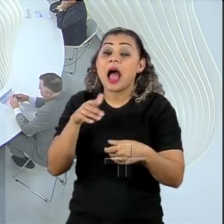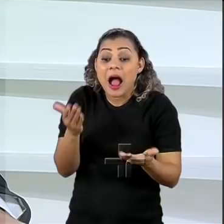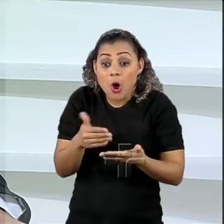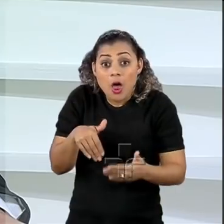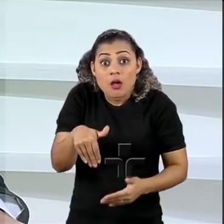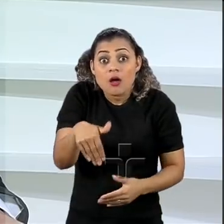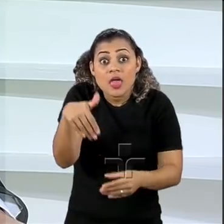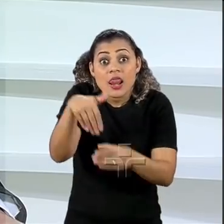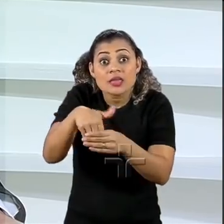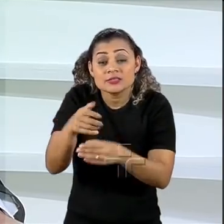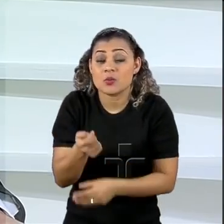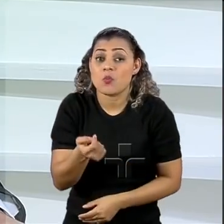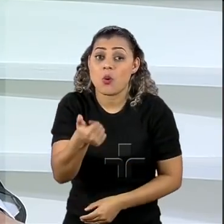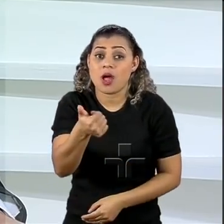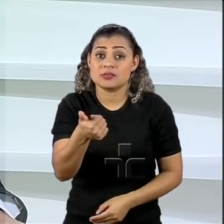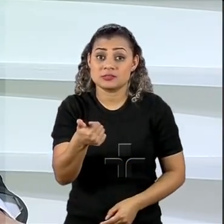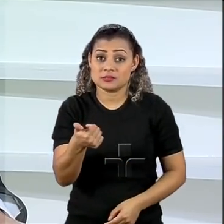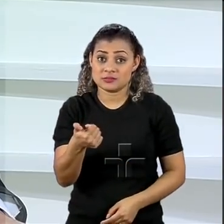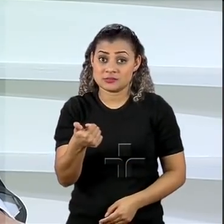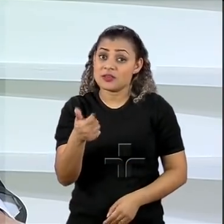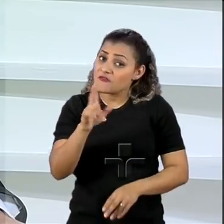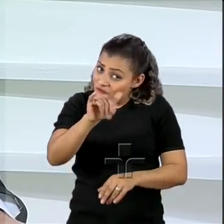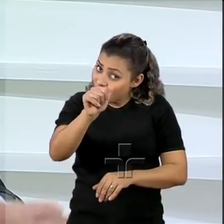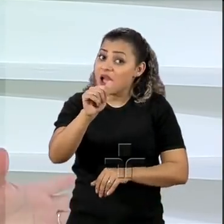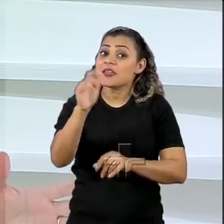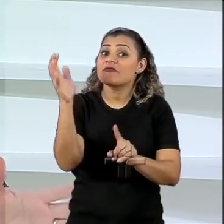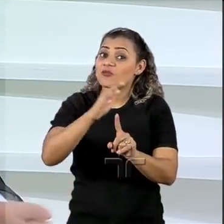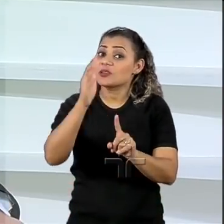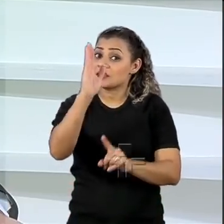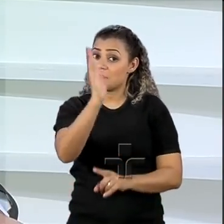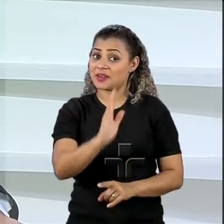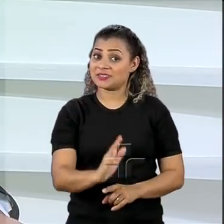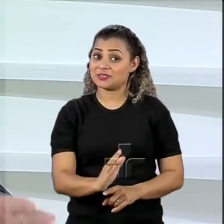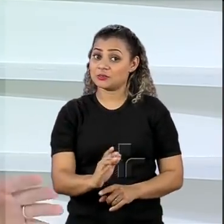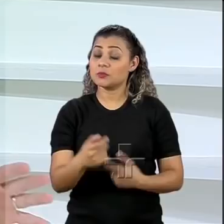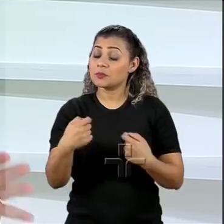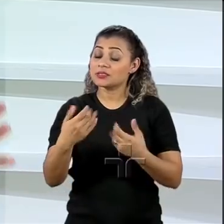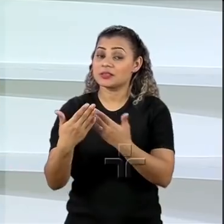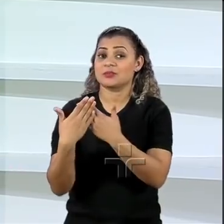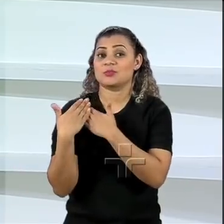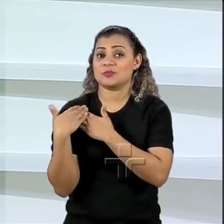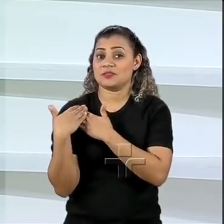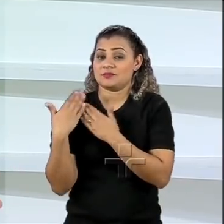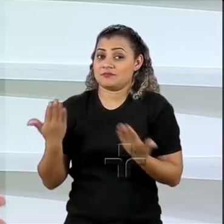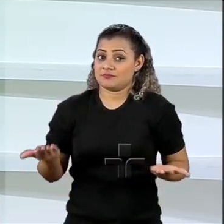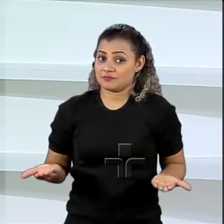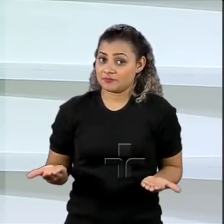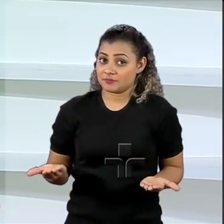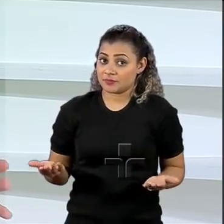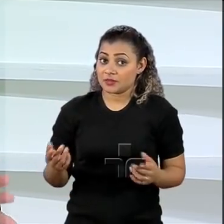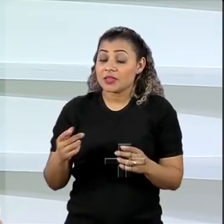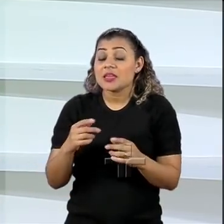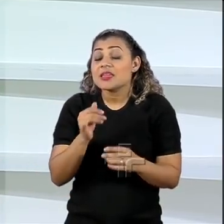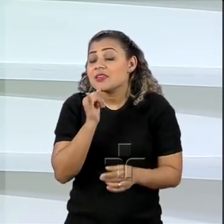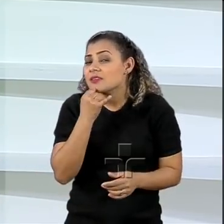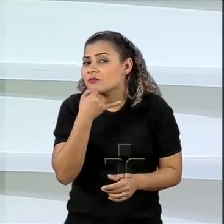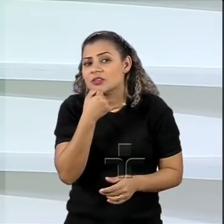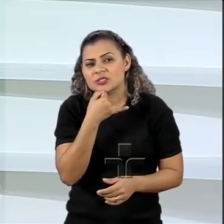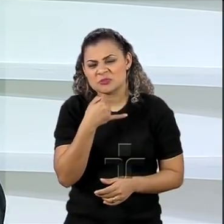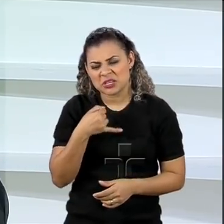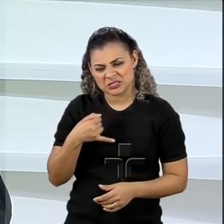decisiva para os destinos do país, não é? Desempenhar esse papel. E, infelizmente, internamente, ele não